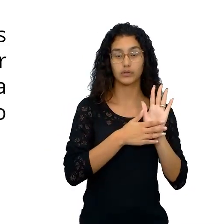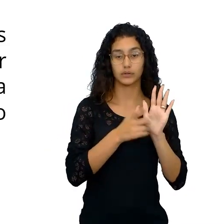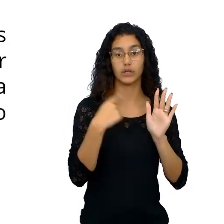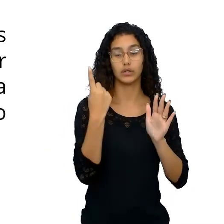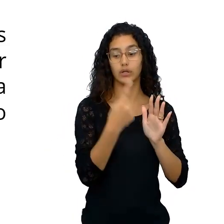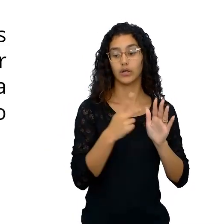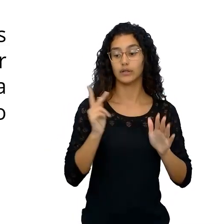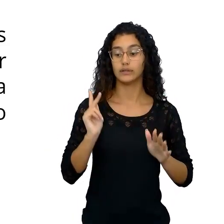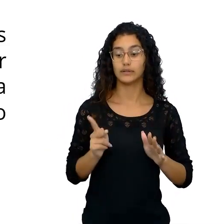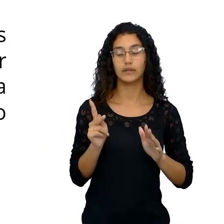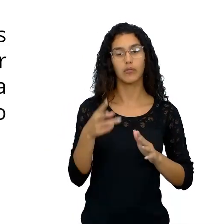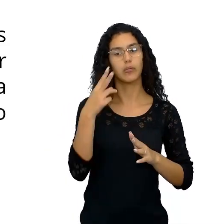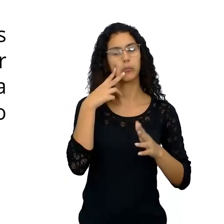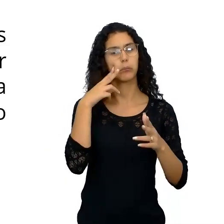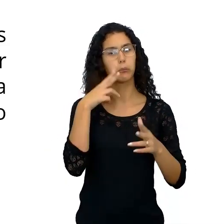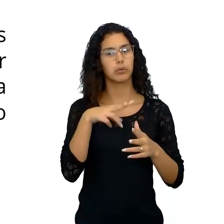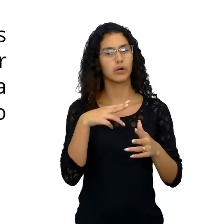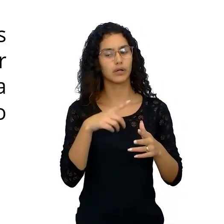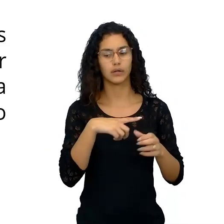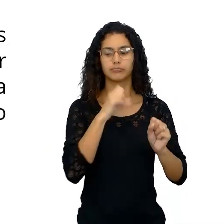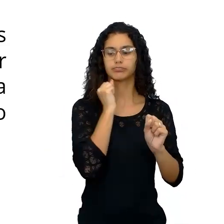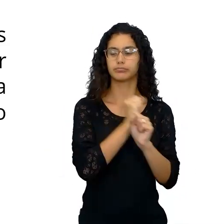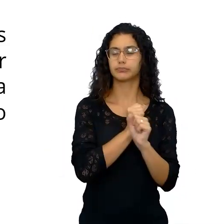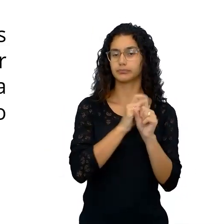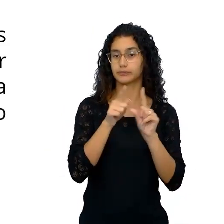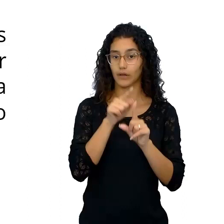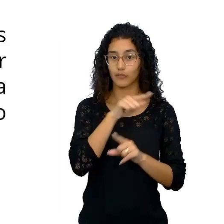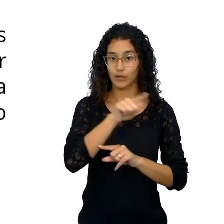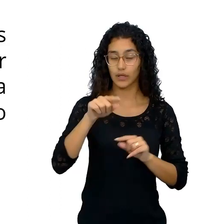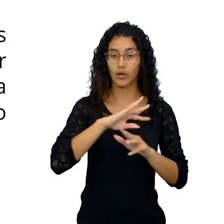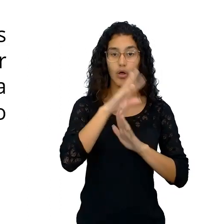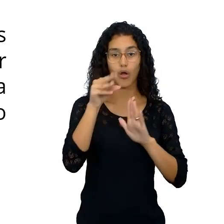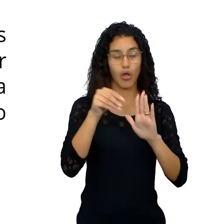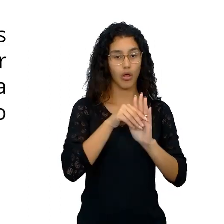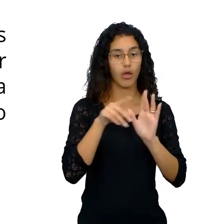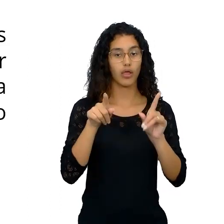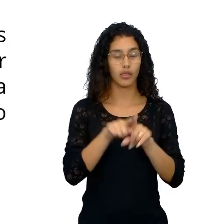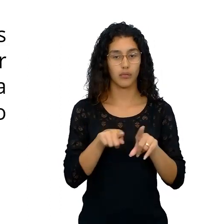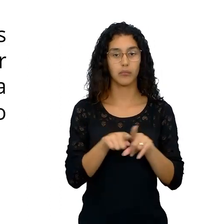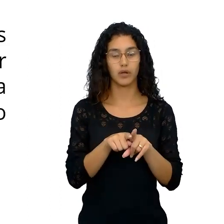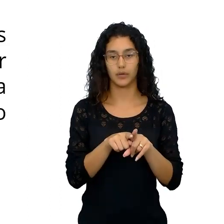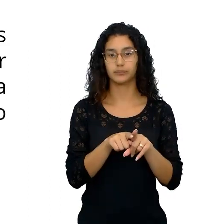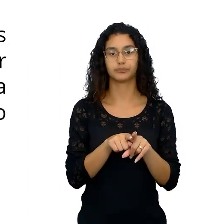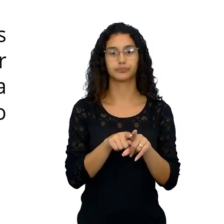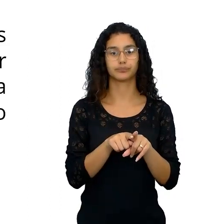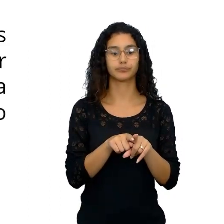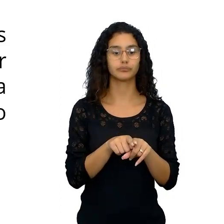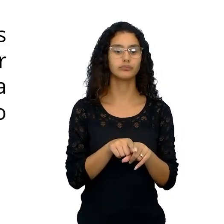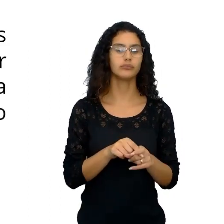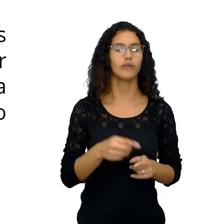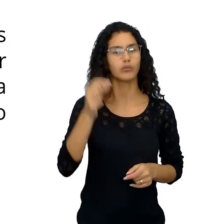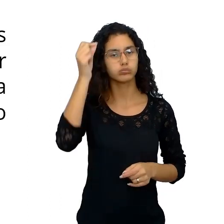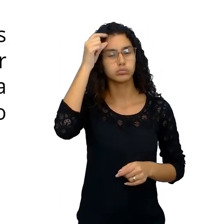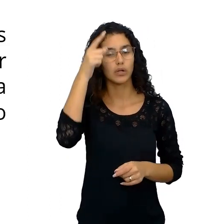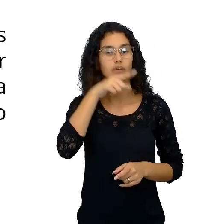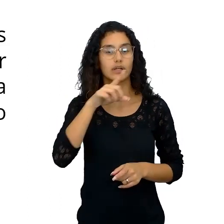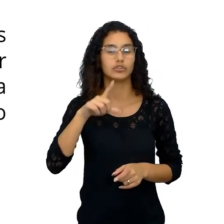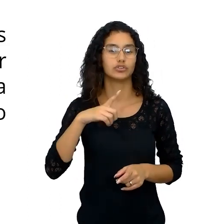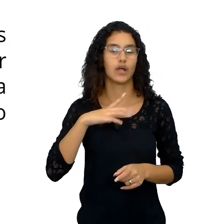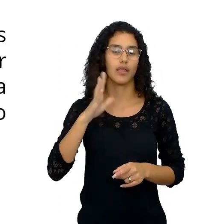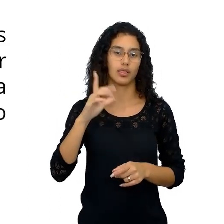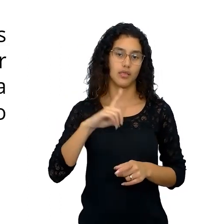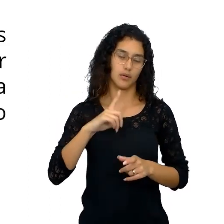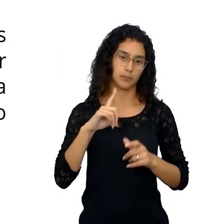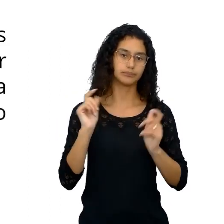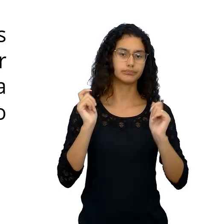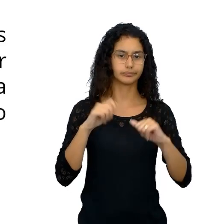está sempre levando em consideração, esperando que vocês também coloquem, né, a parte de vocês, esses conhecimentos que vocês já possuem,